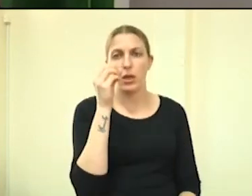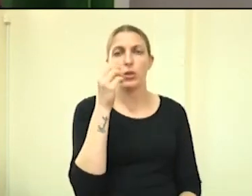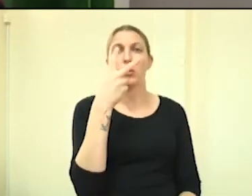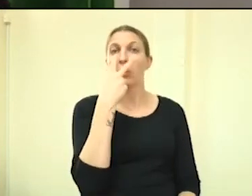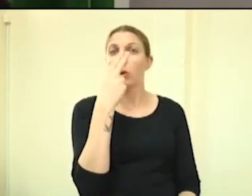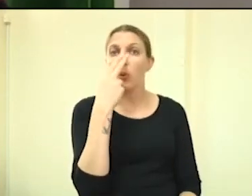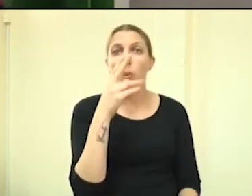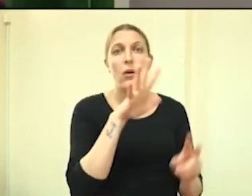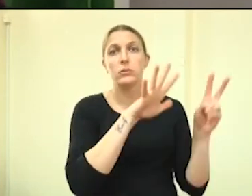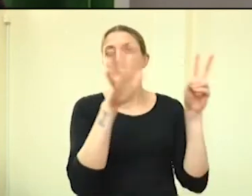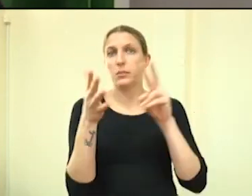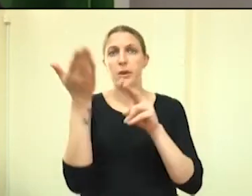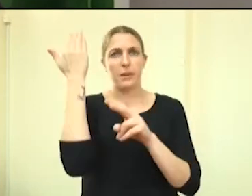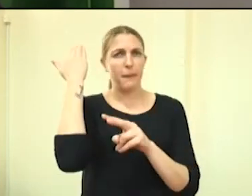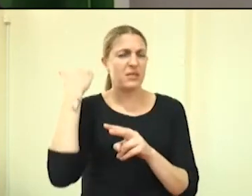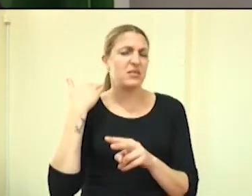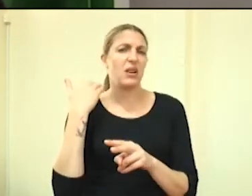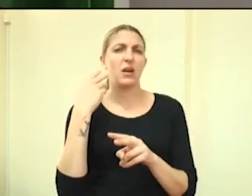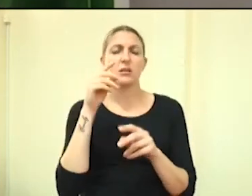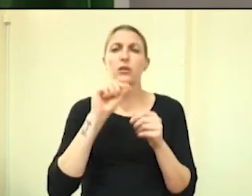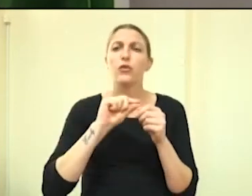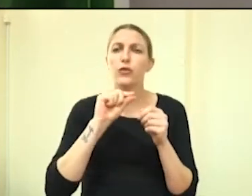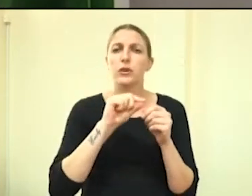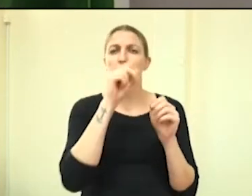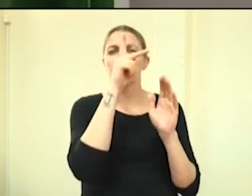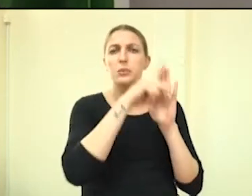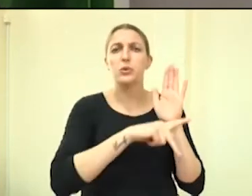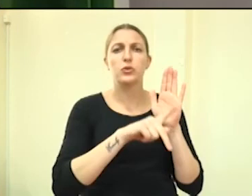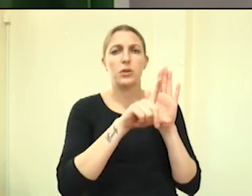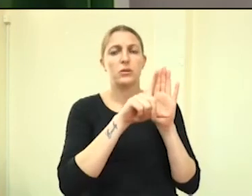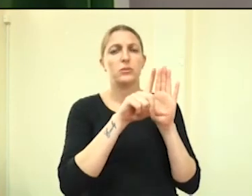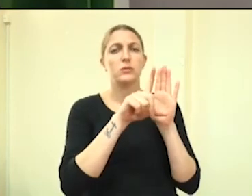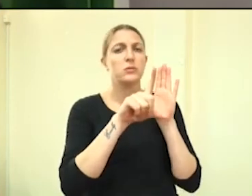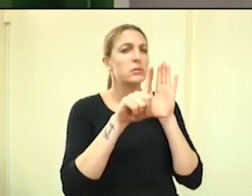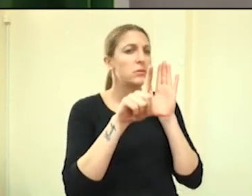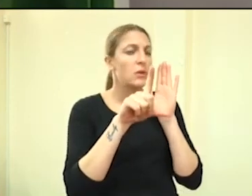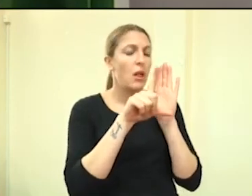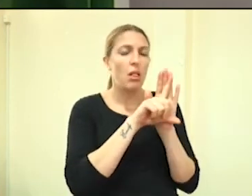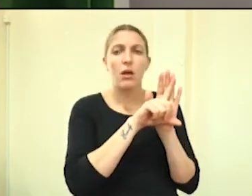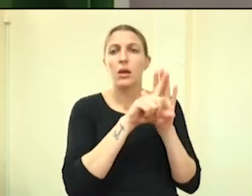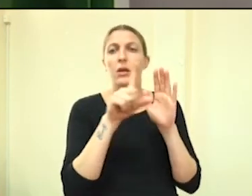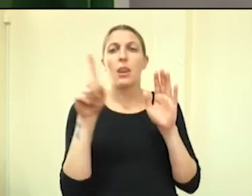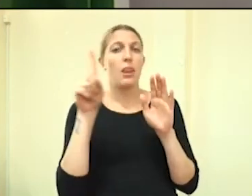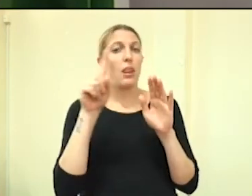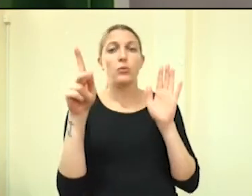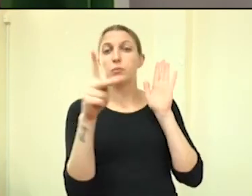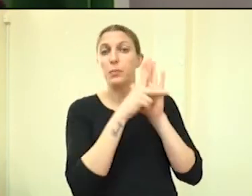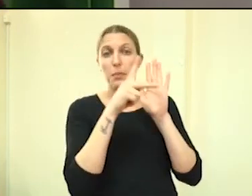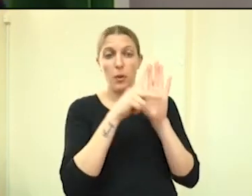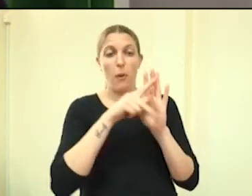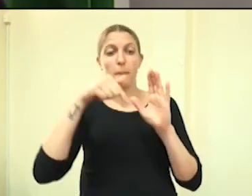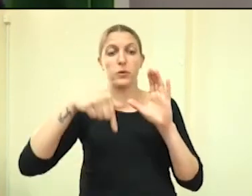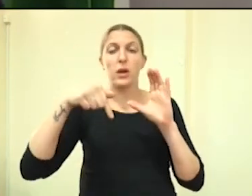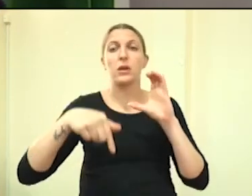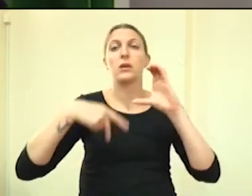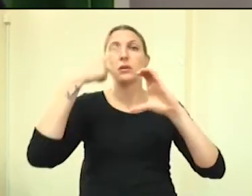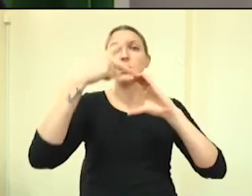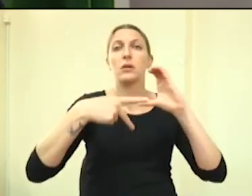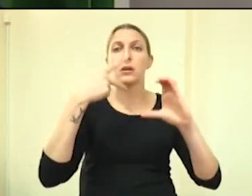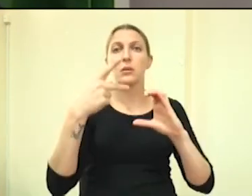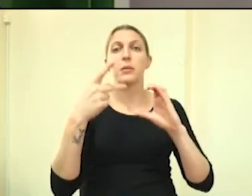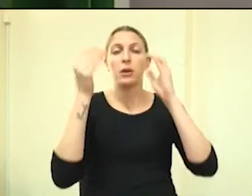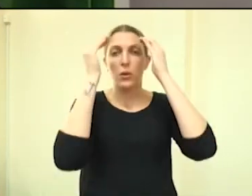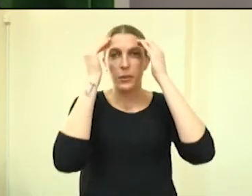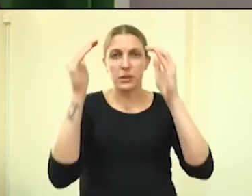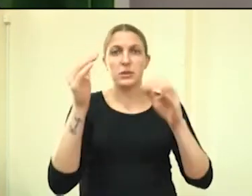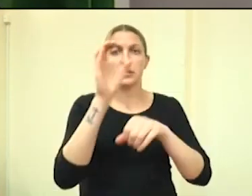projetos que não são de autonomia desta casa. A gente vai tomar a posição como manda a Constituição. E acredito que é de